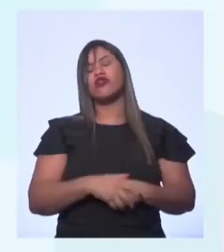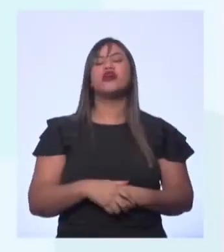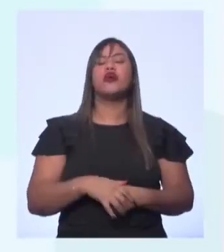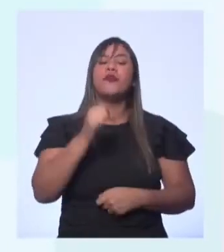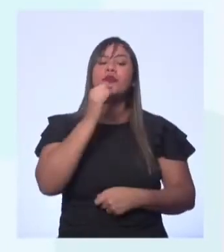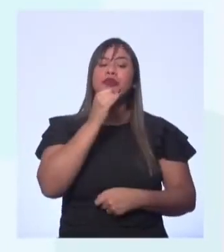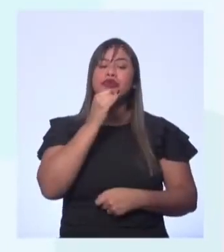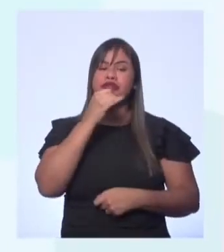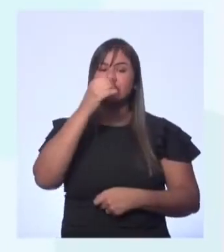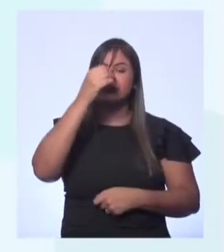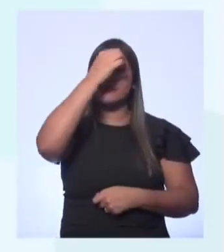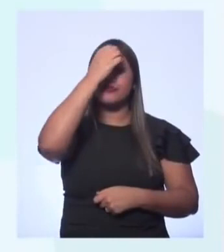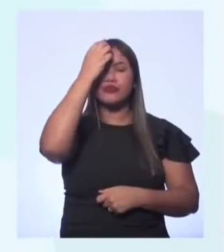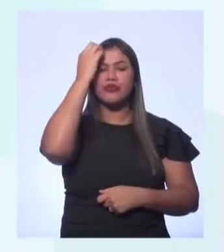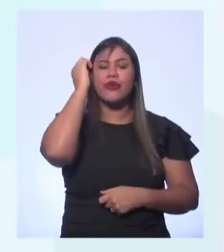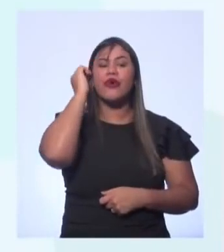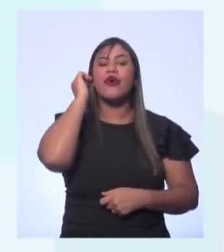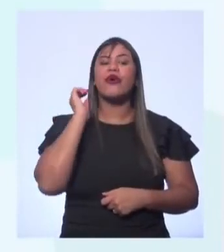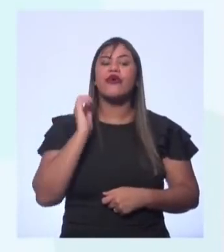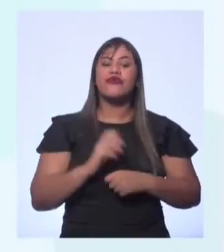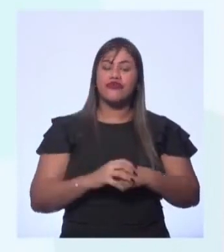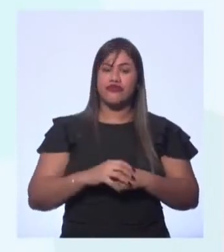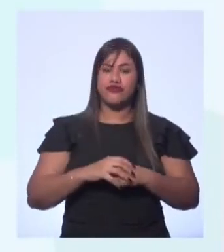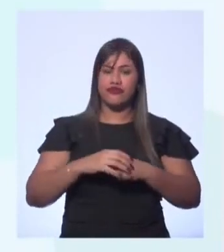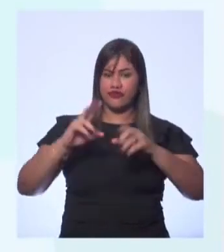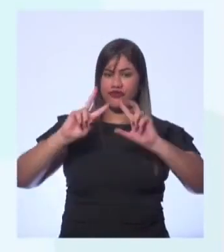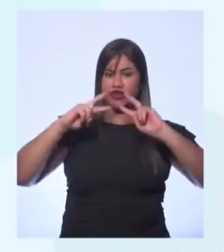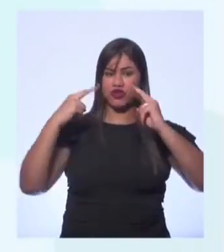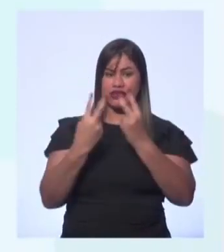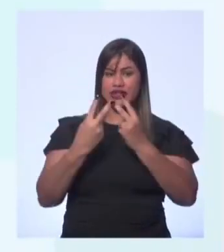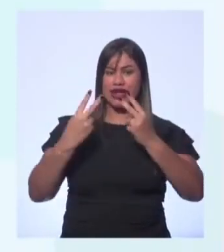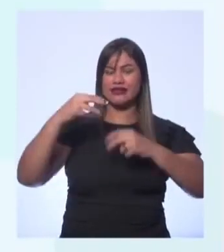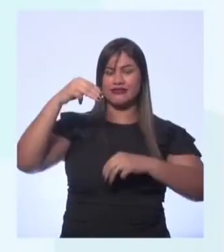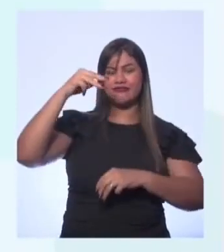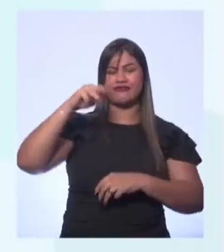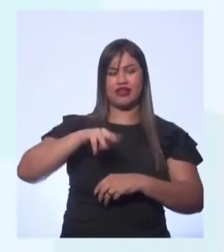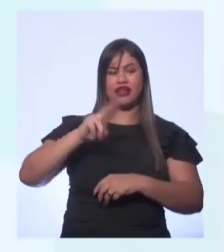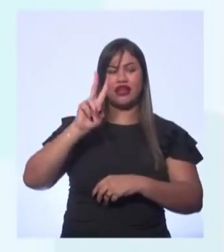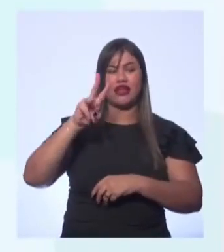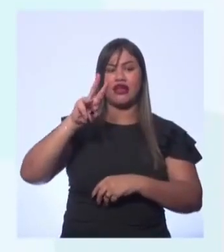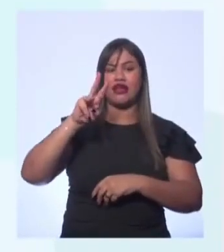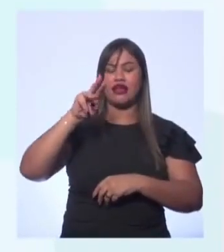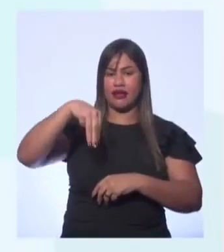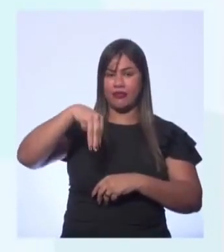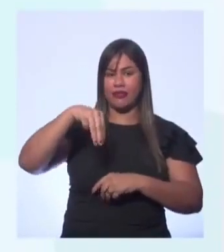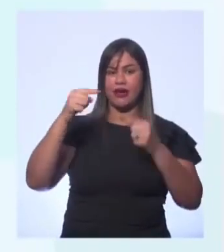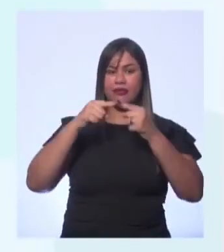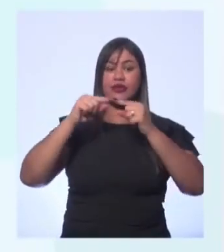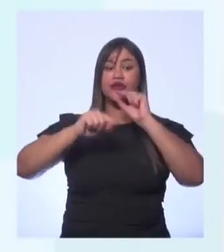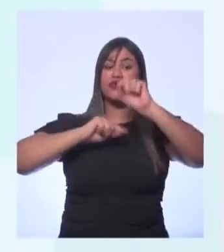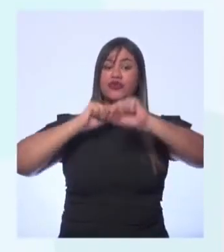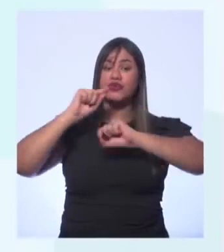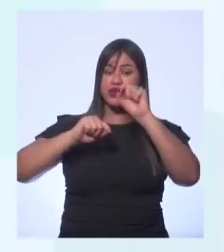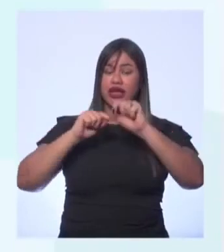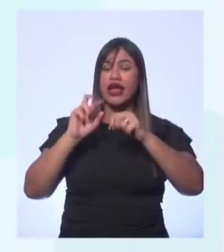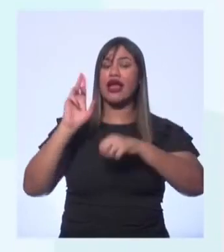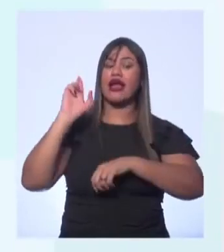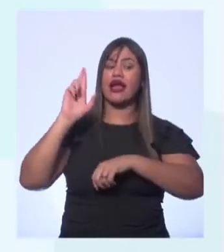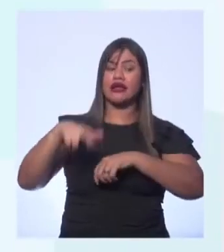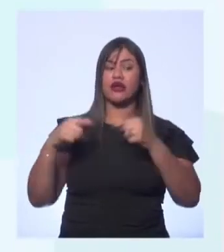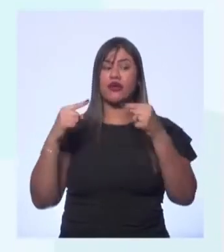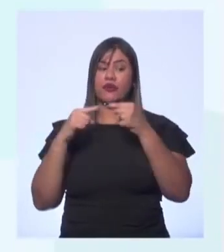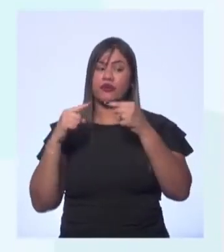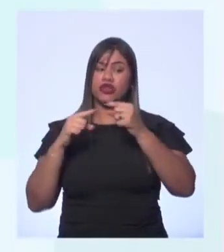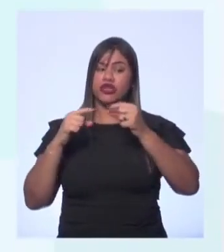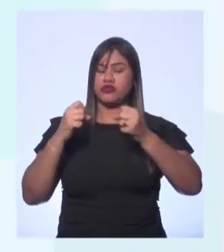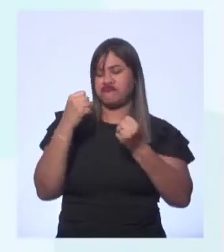bimestre. Velocidade média, esse VM que está anotado aqui, ó, ele é o que mesmo? Ele é a razão entre a distância percorrida por